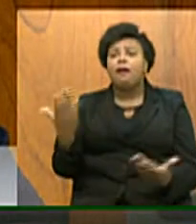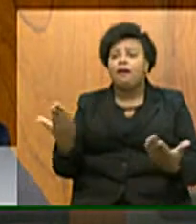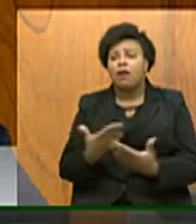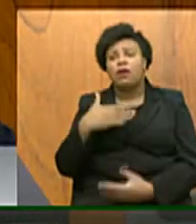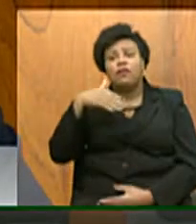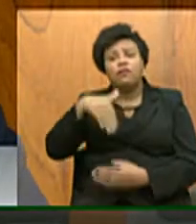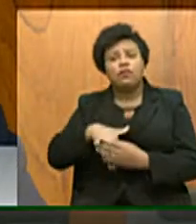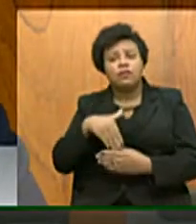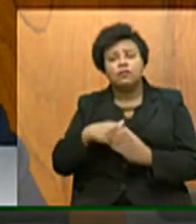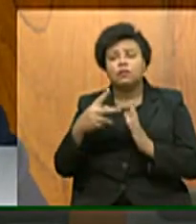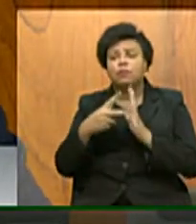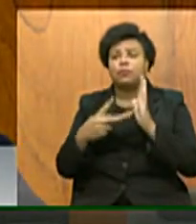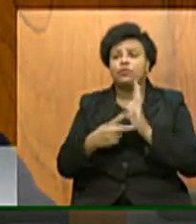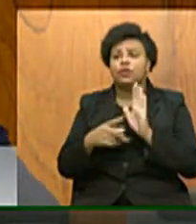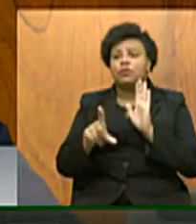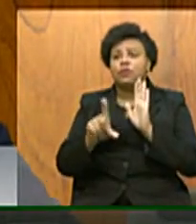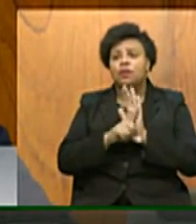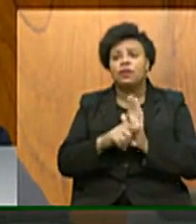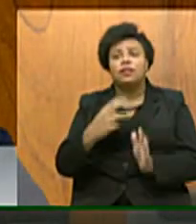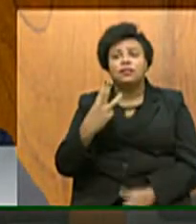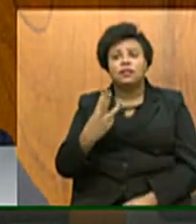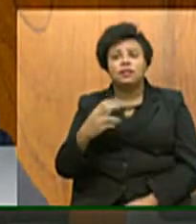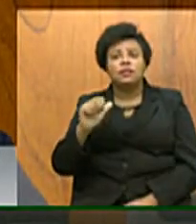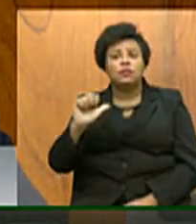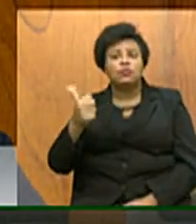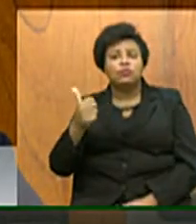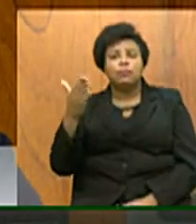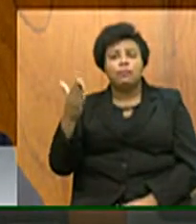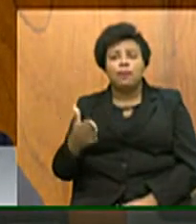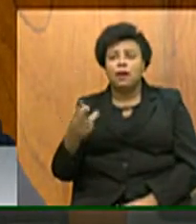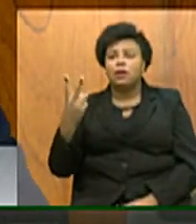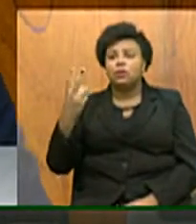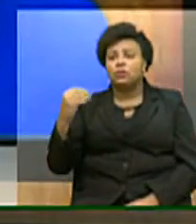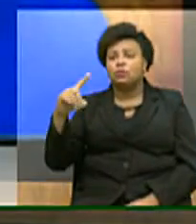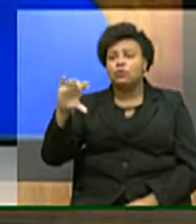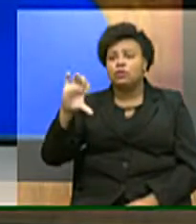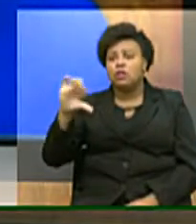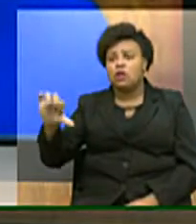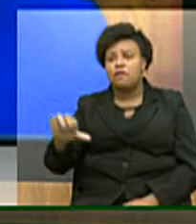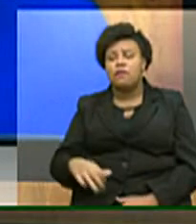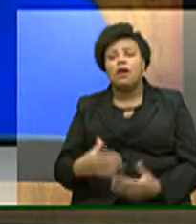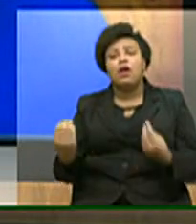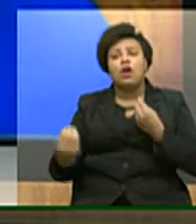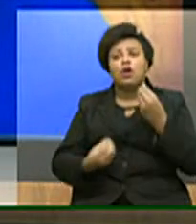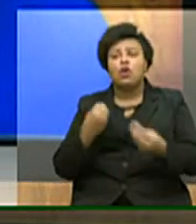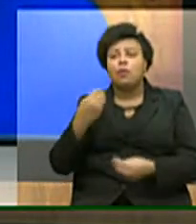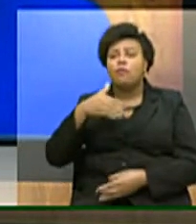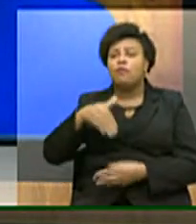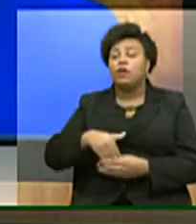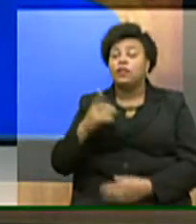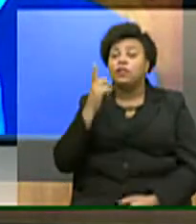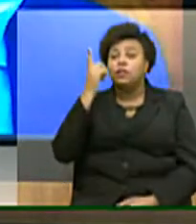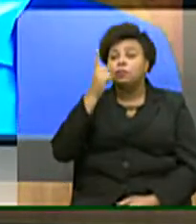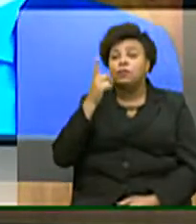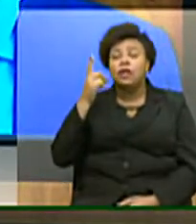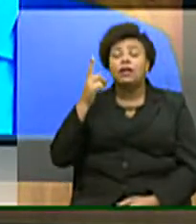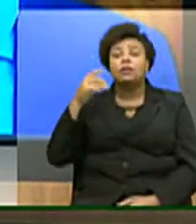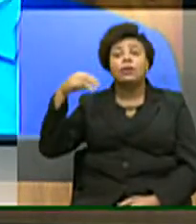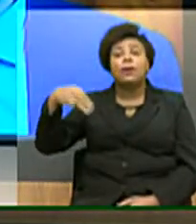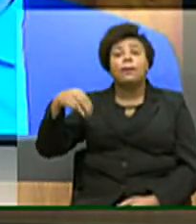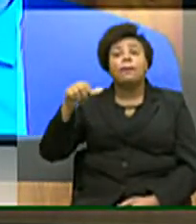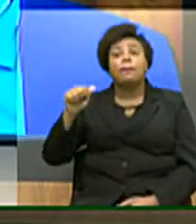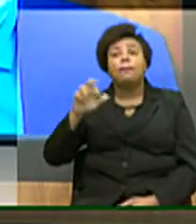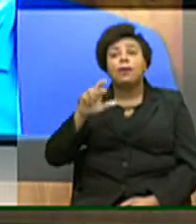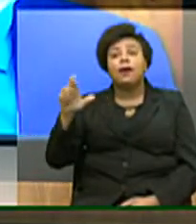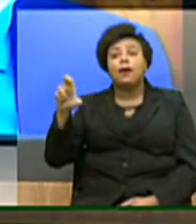em votação o projeto de lei 311/2019. Como voto, deputado Fernando Marrone.